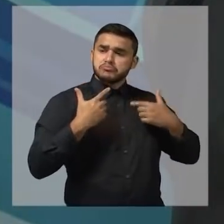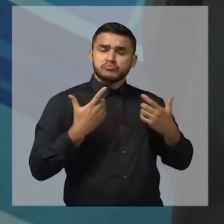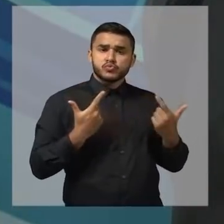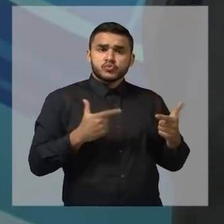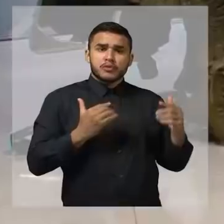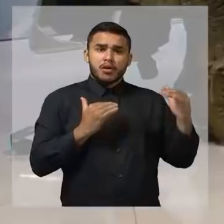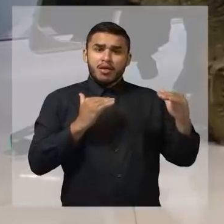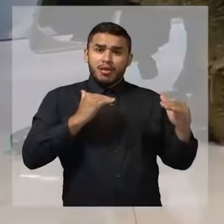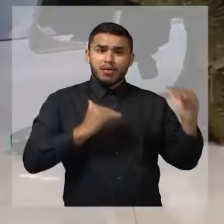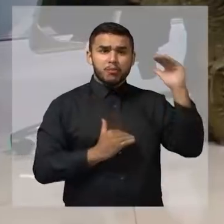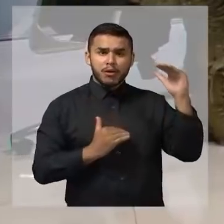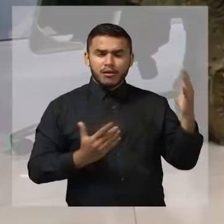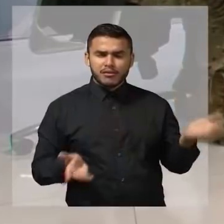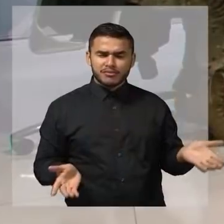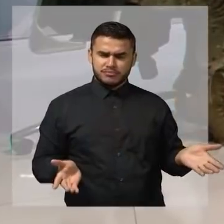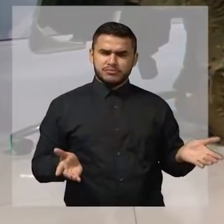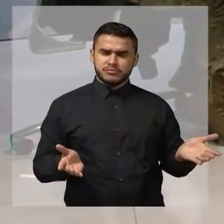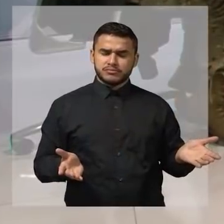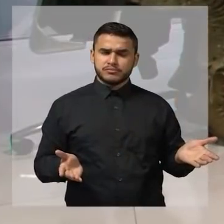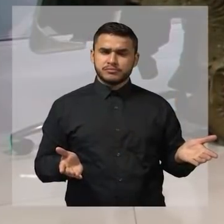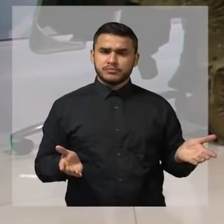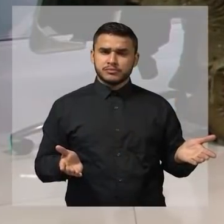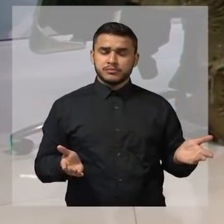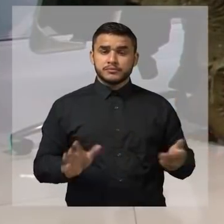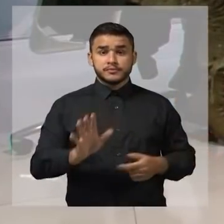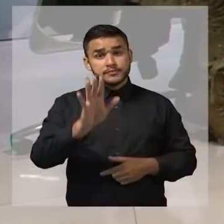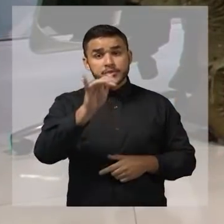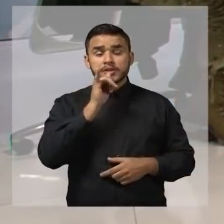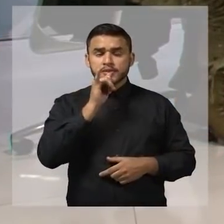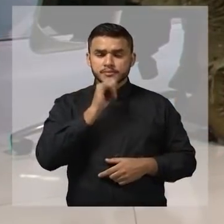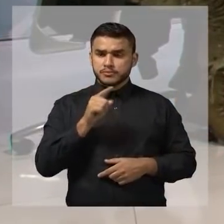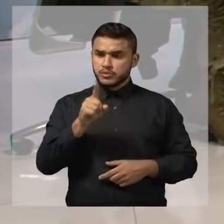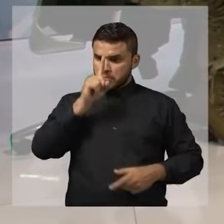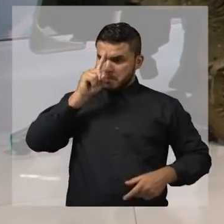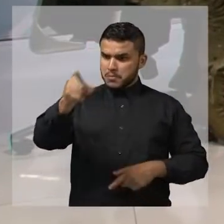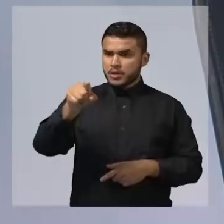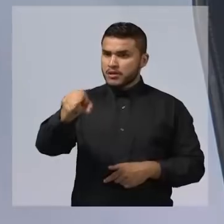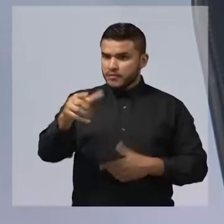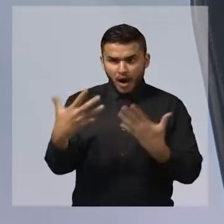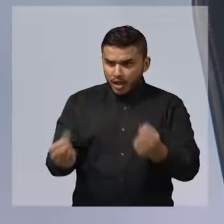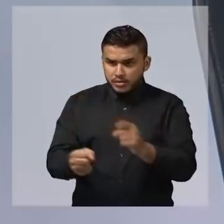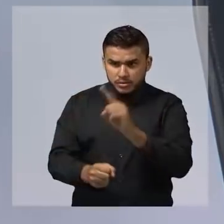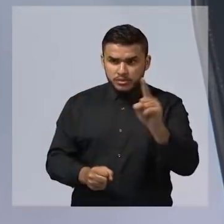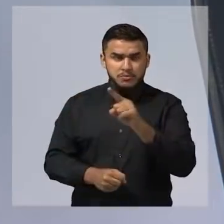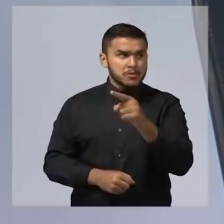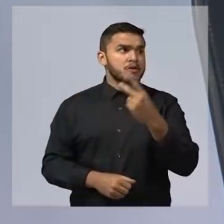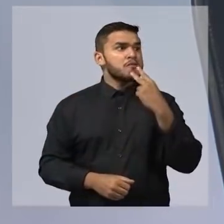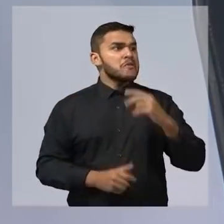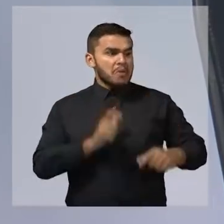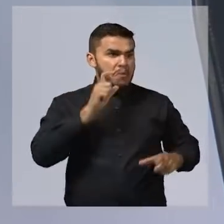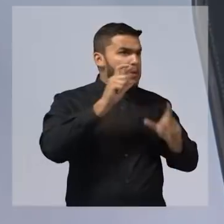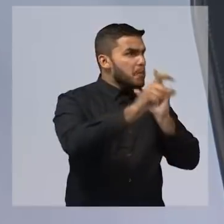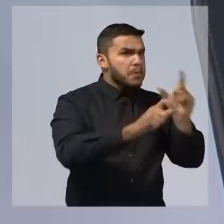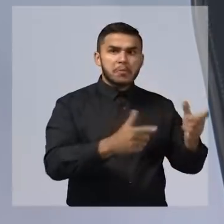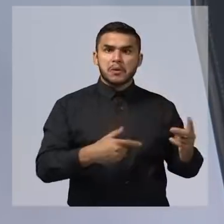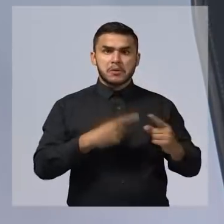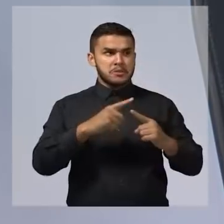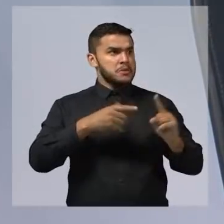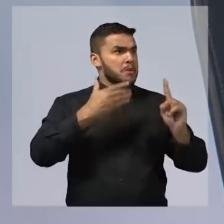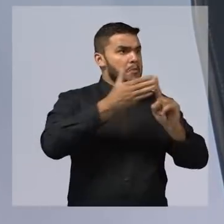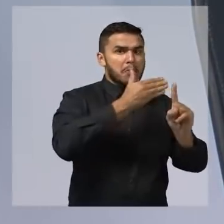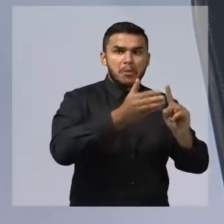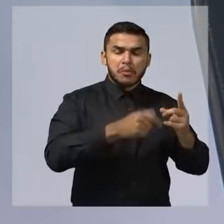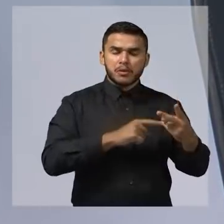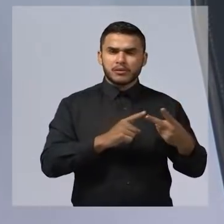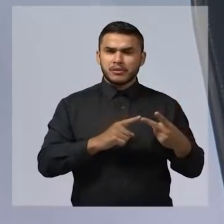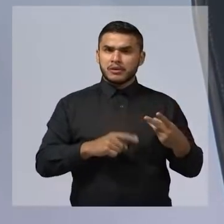tudo isso que eu falei, quando você determina e o preso não cumpre, ele te ameaça, ele te agride. Imagina um agente de segurança